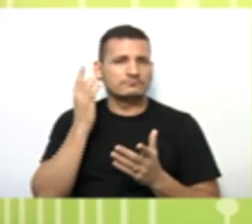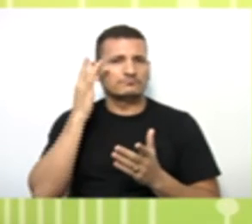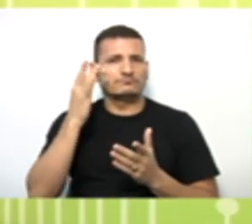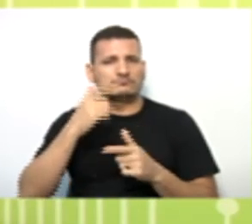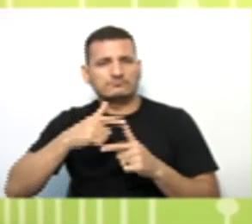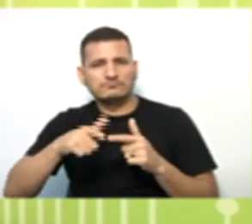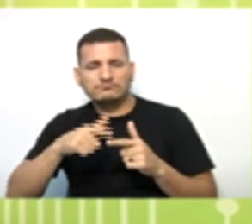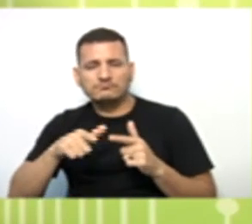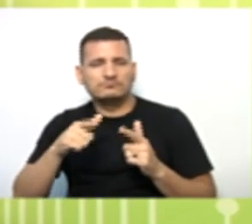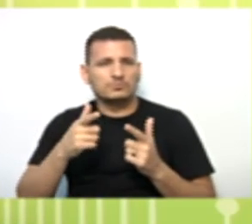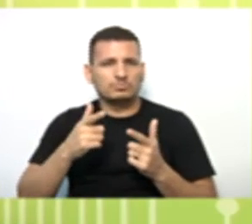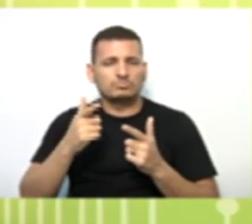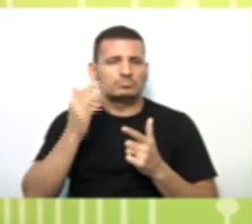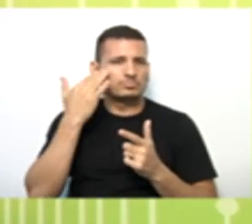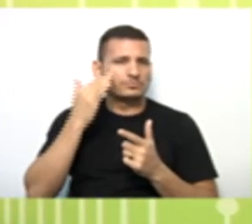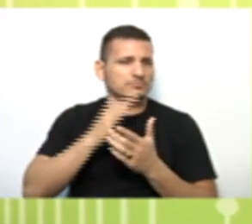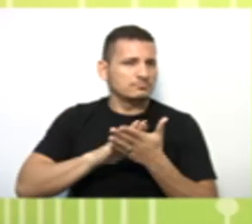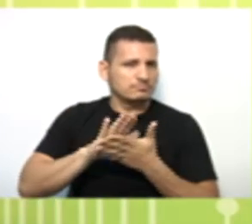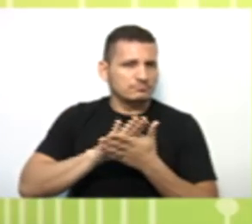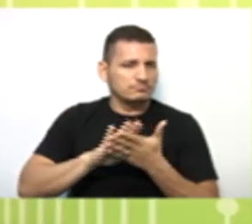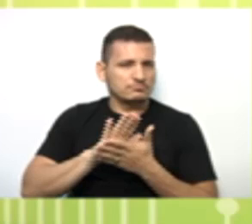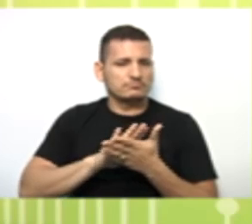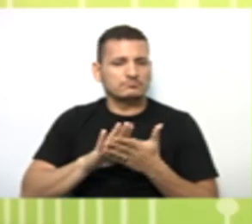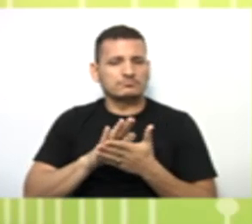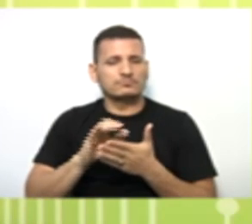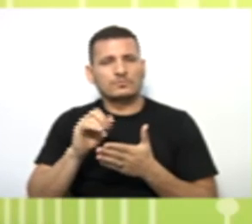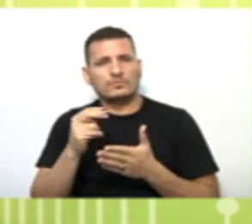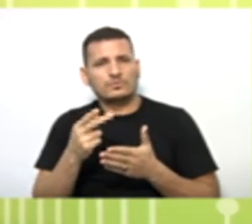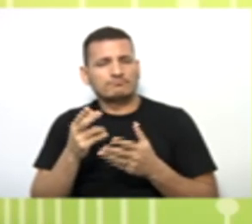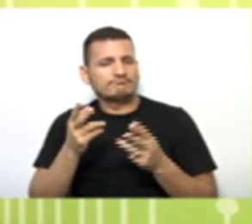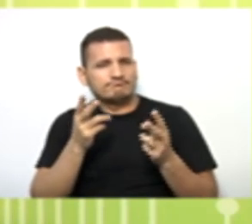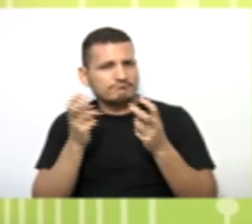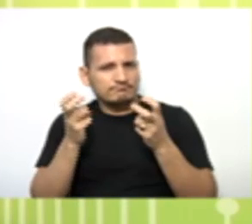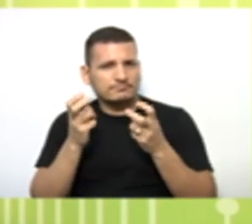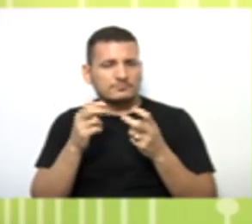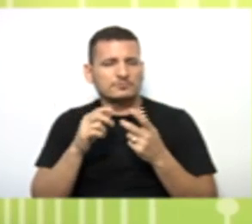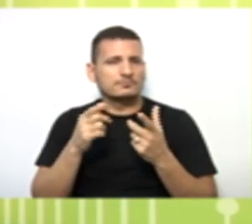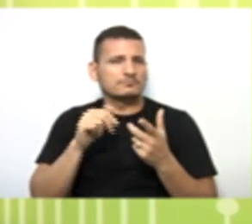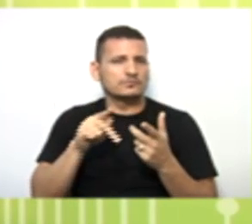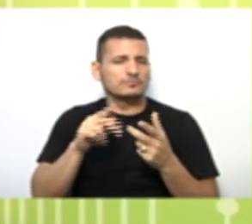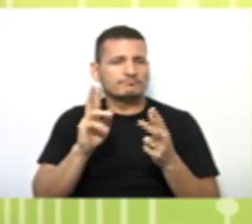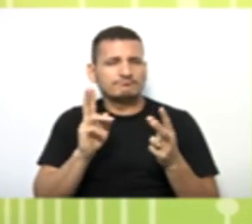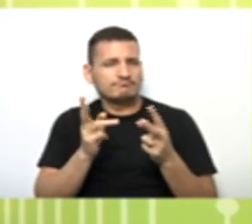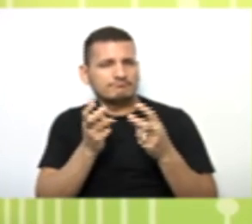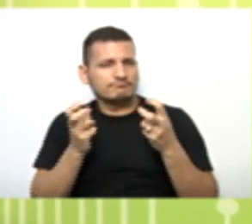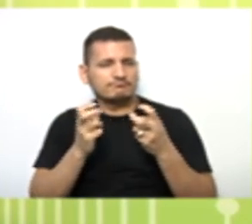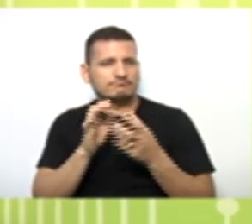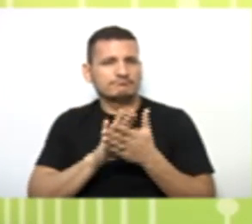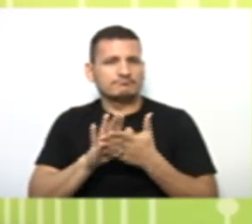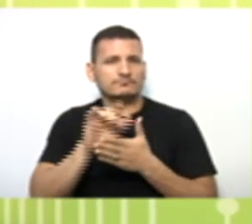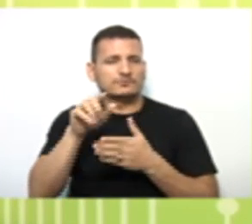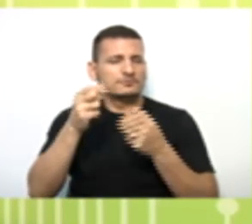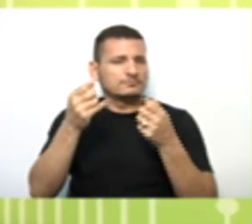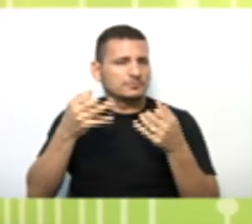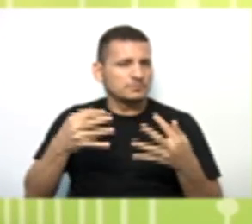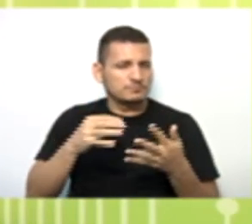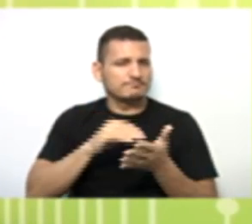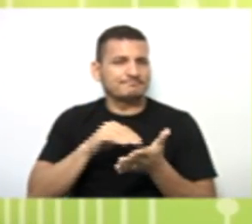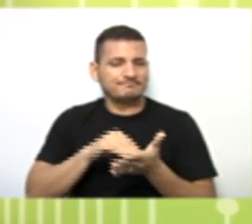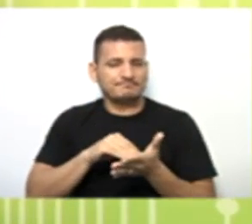problema, ou não estão entendendo alguma coisa que eu falei aqui, ou se passou despercebido. Professor, se passou despercebido em alguma coisa assim, tal, não falou sobre isso,